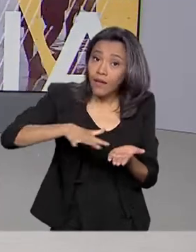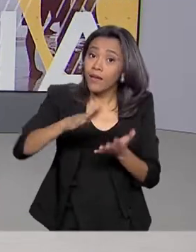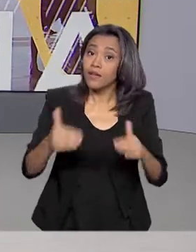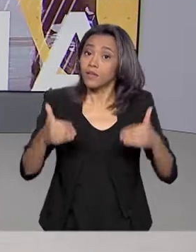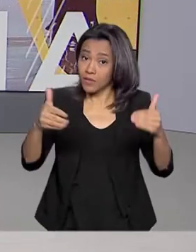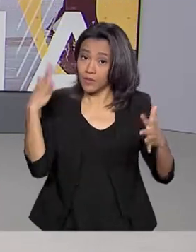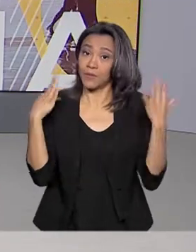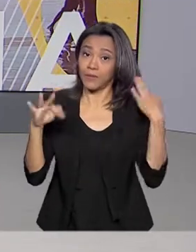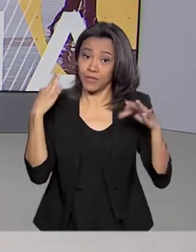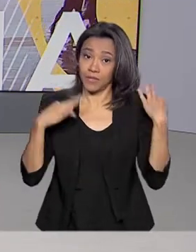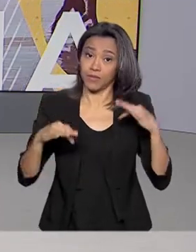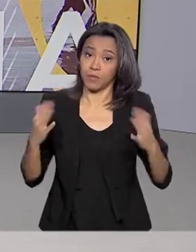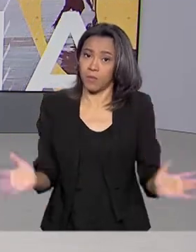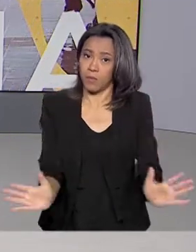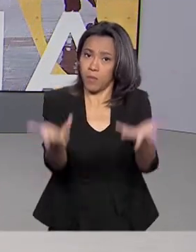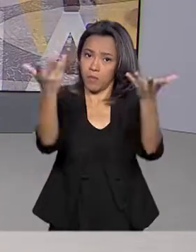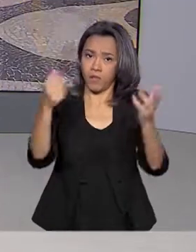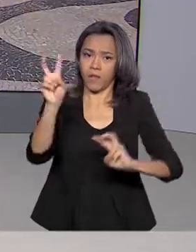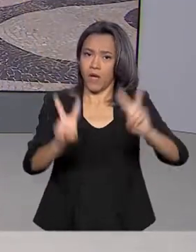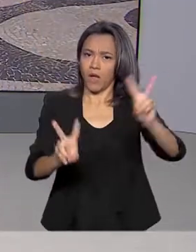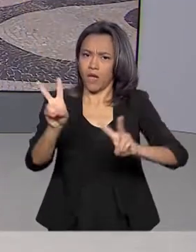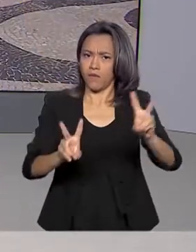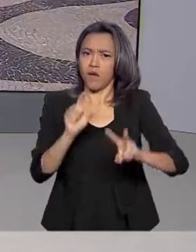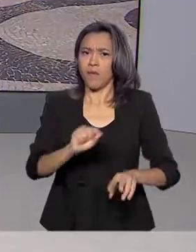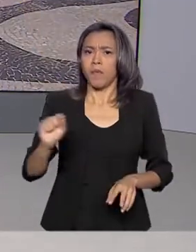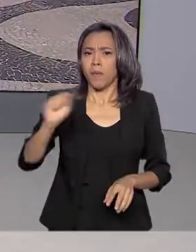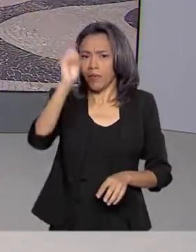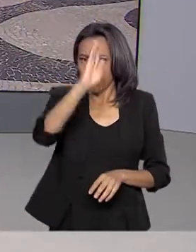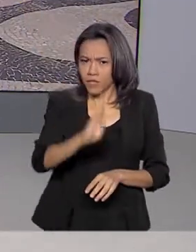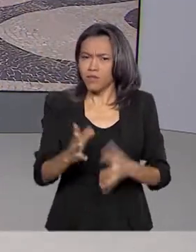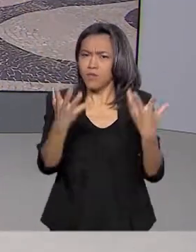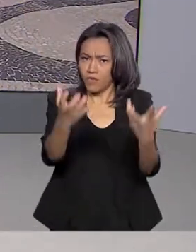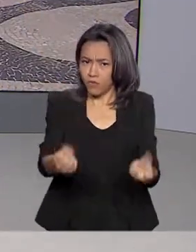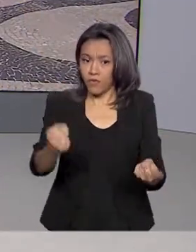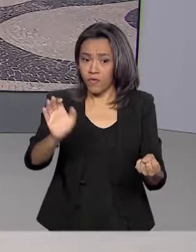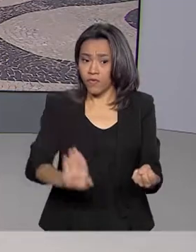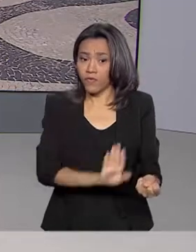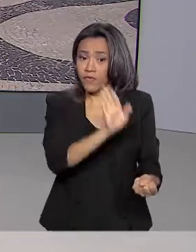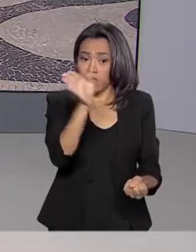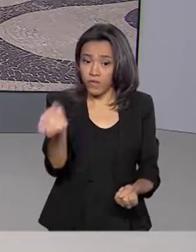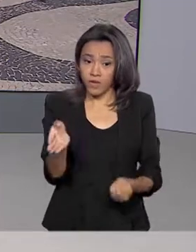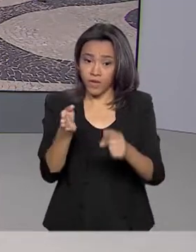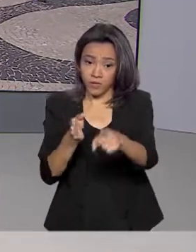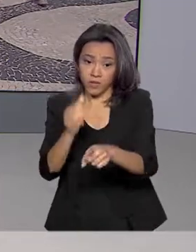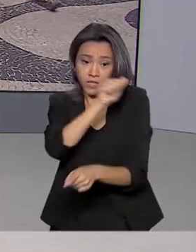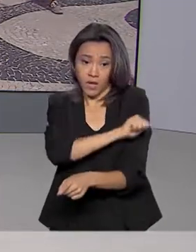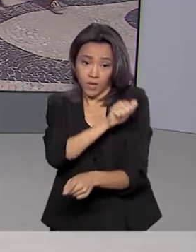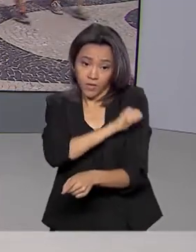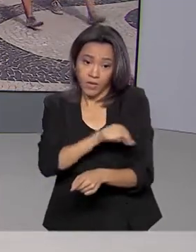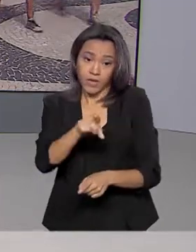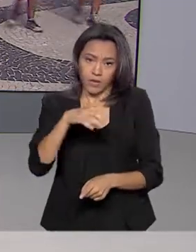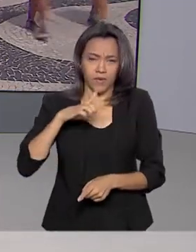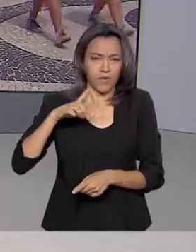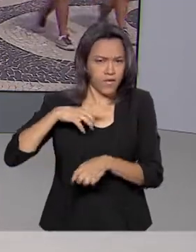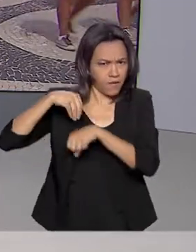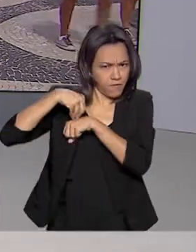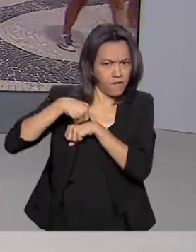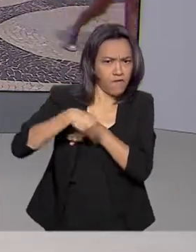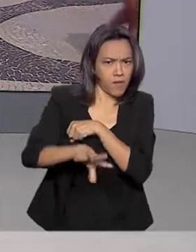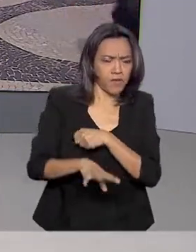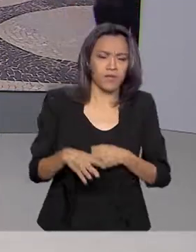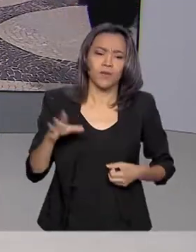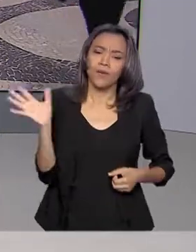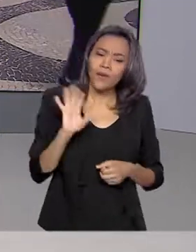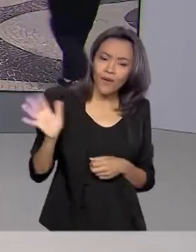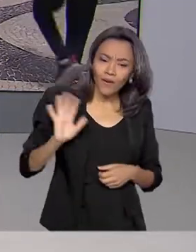todo o Brasil. Vamos então ao Rio de Janeiro, na repórter Alessandra Lago. Está lá e tem as informações para a gente. Oi,